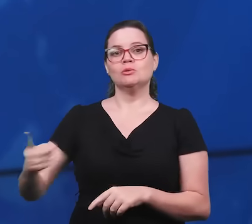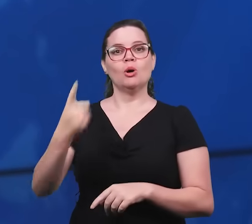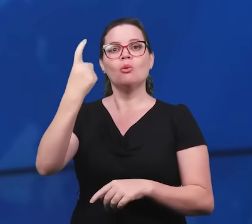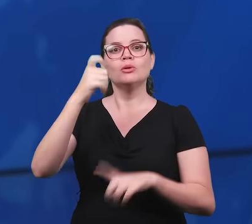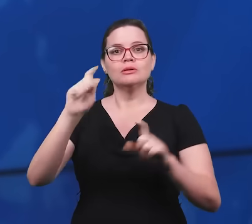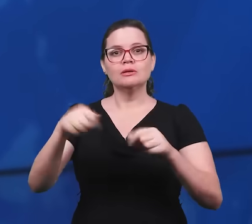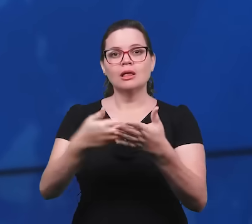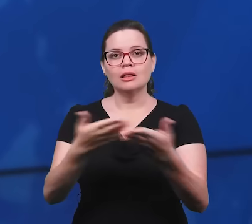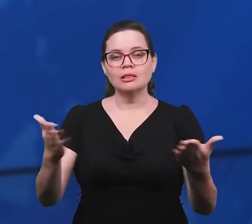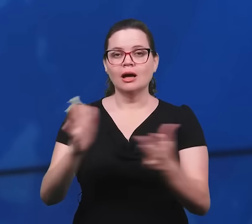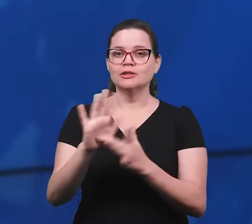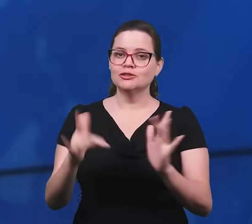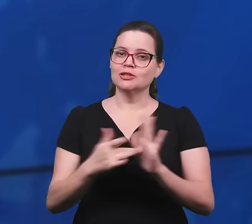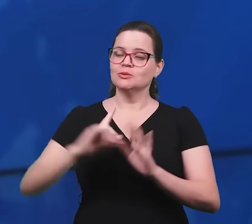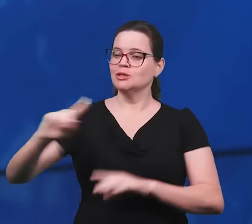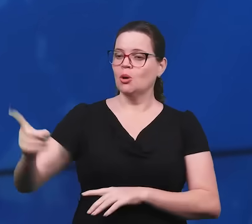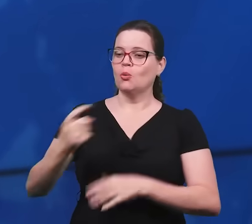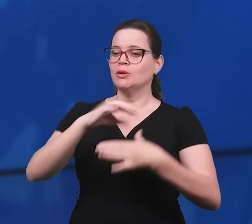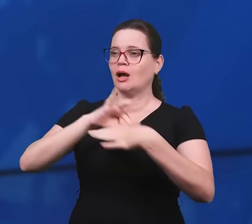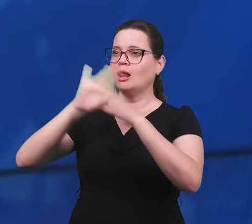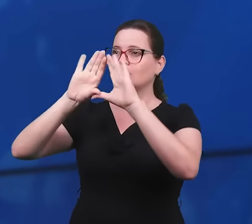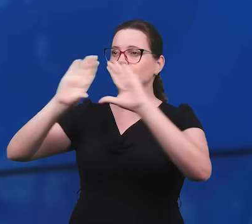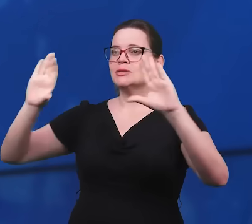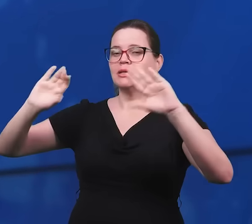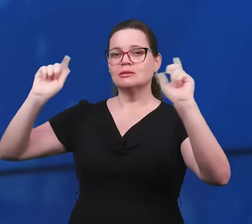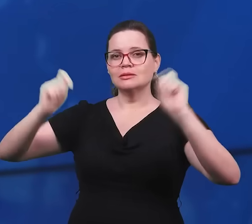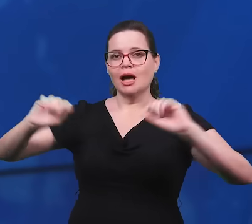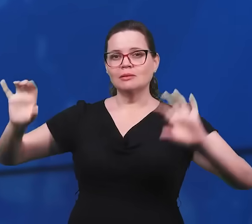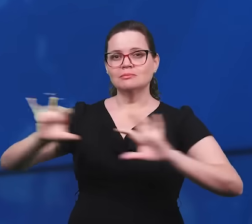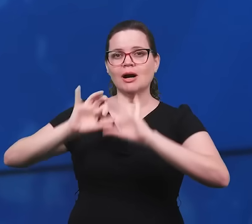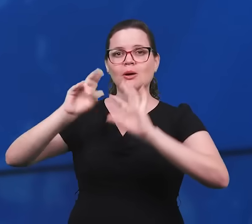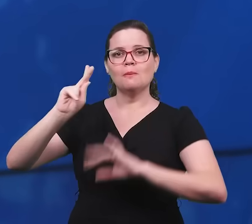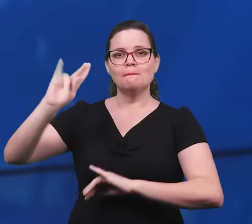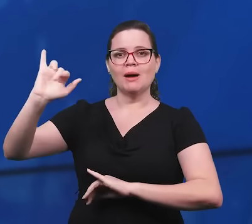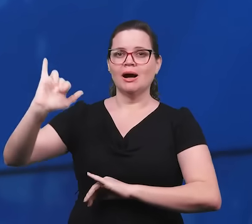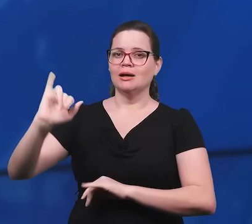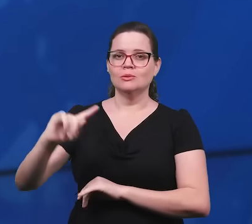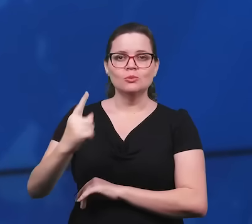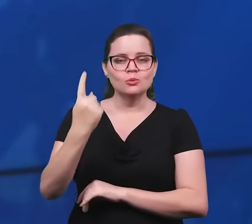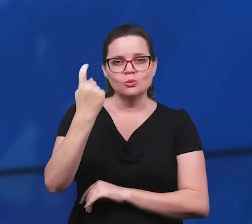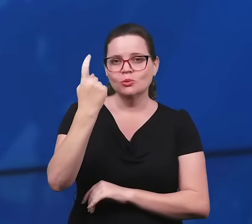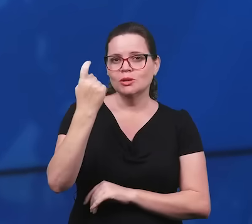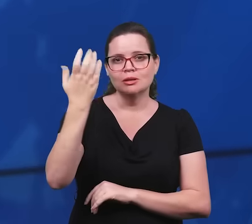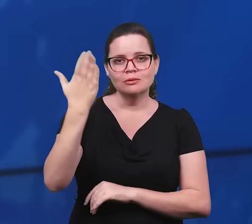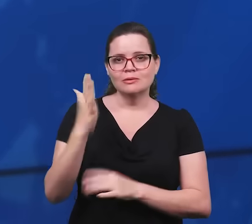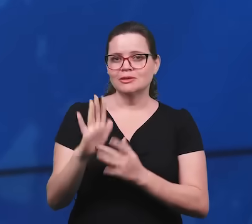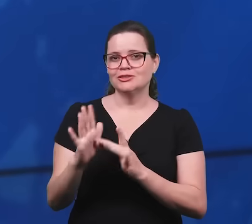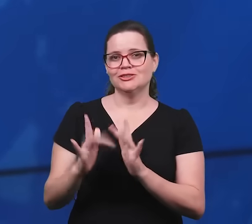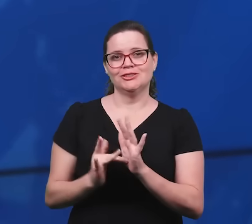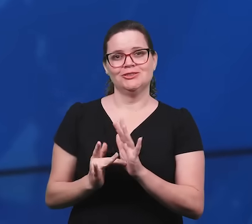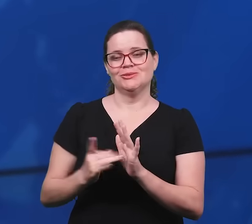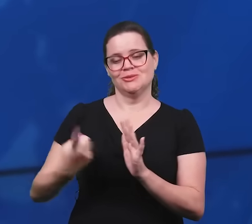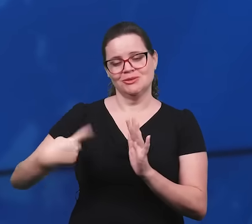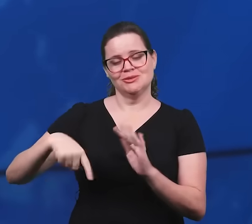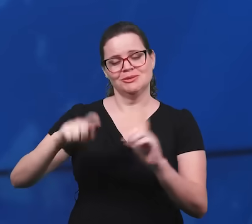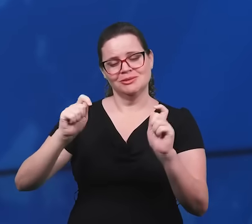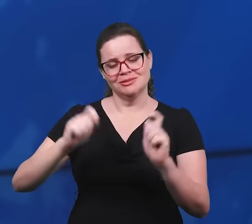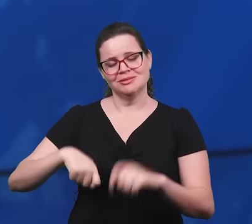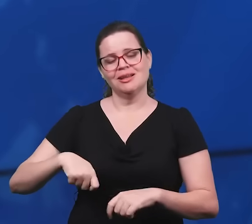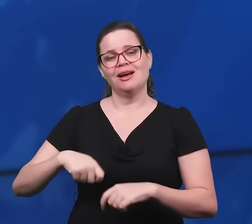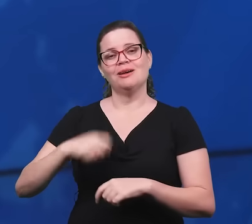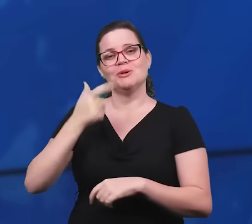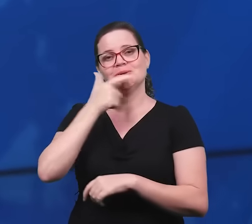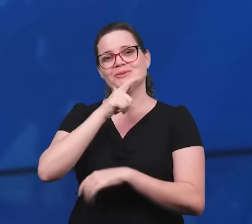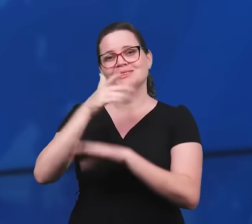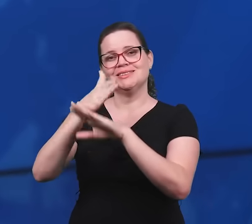único caminho que nos leva ao Pai. Ele é o único caminho pelo qual chegaremos à eternidade, ao